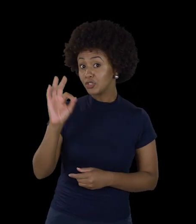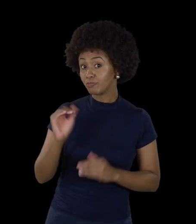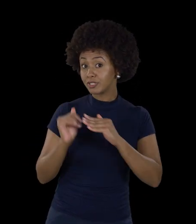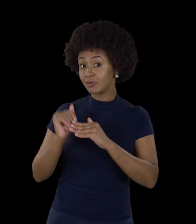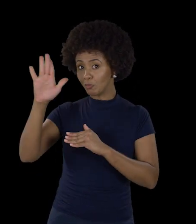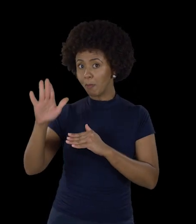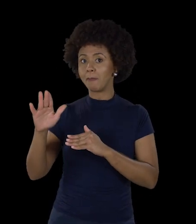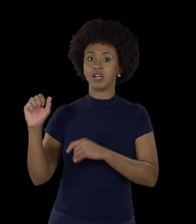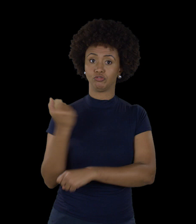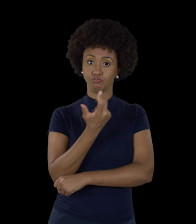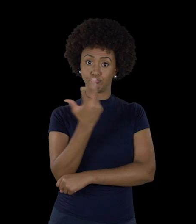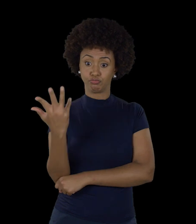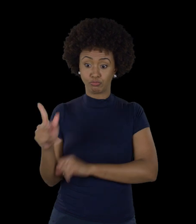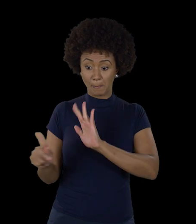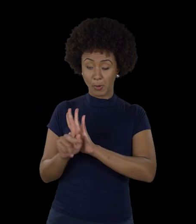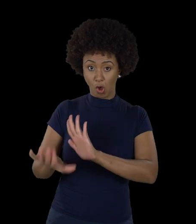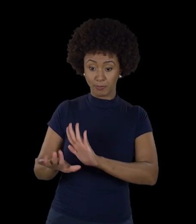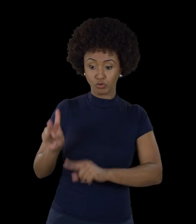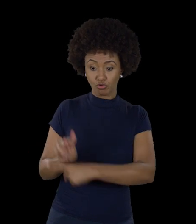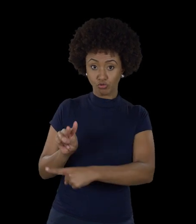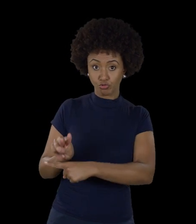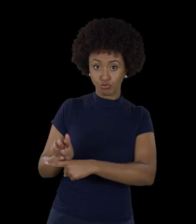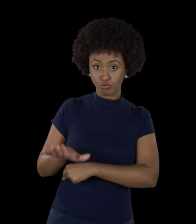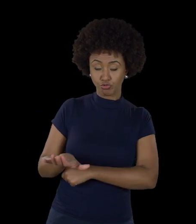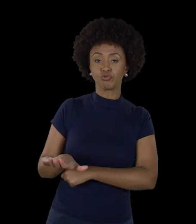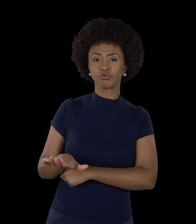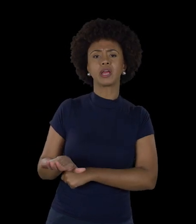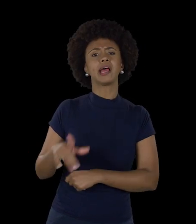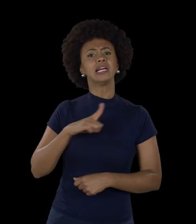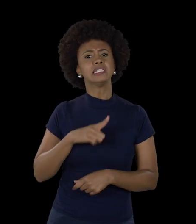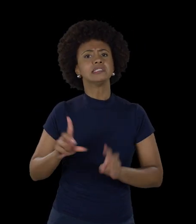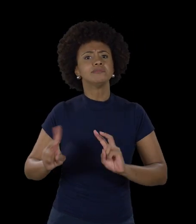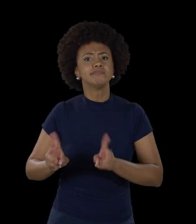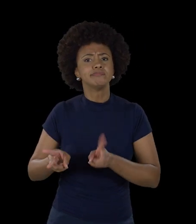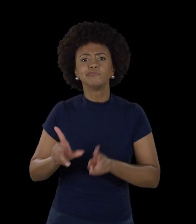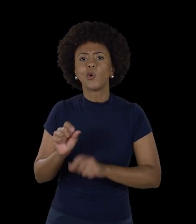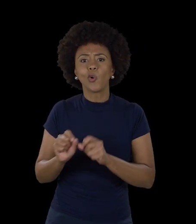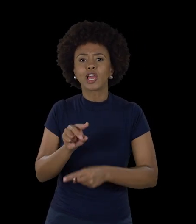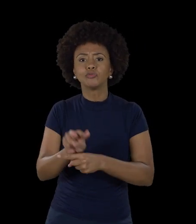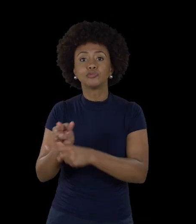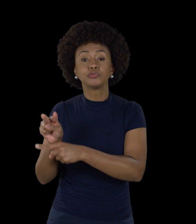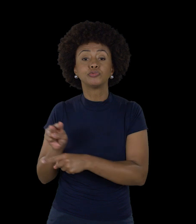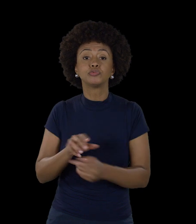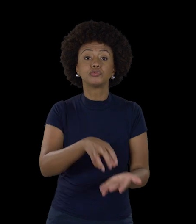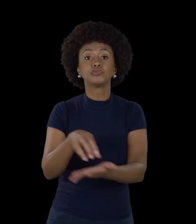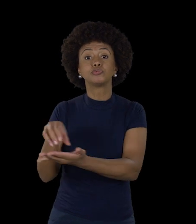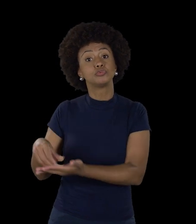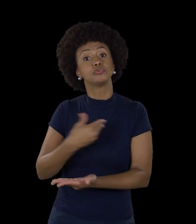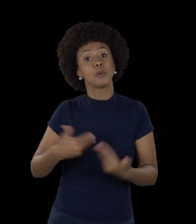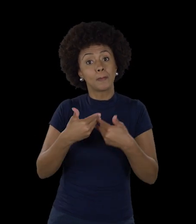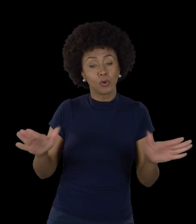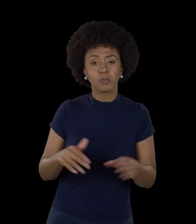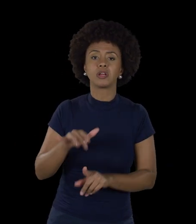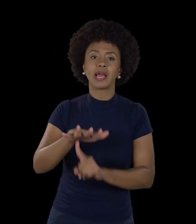de área nativa preservada, Santa Teresa tem importantes unidades de conservação públicas, como a